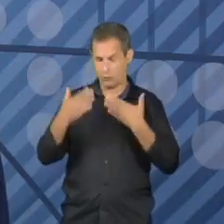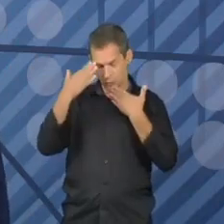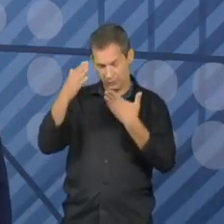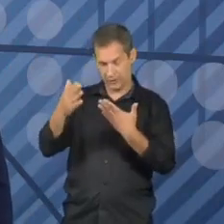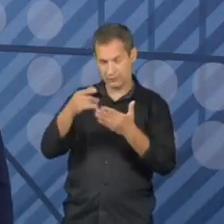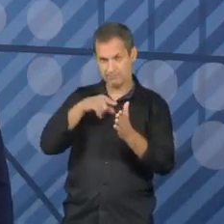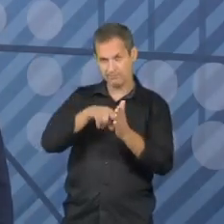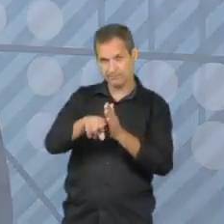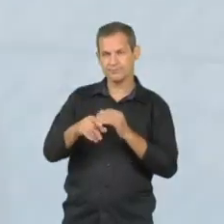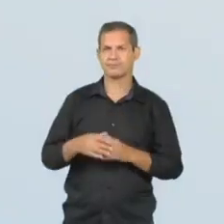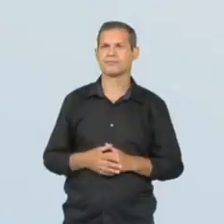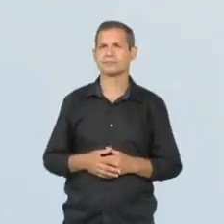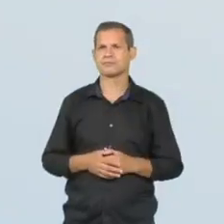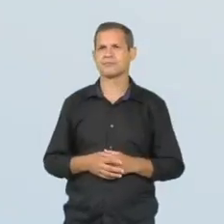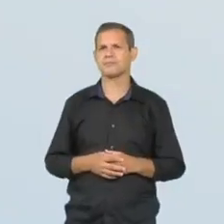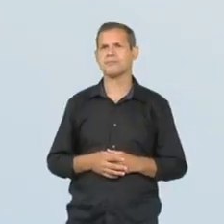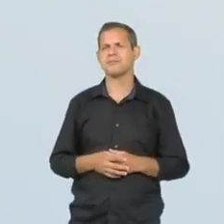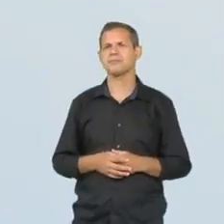pela sua pergunta.